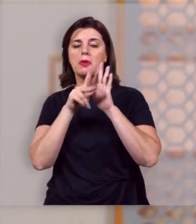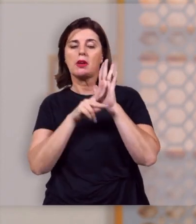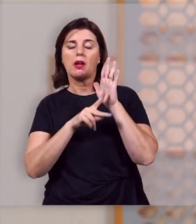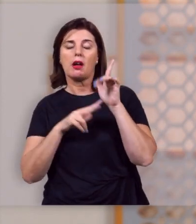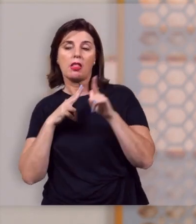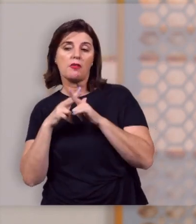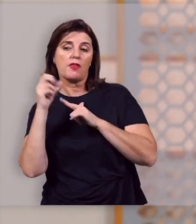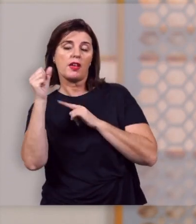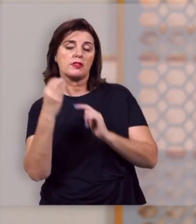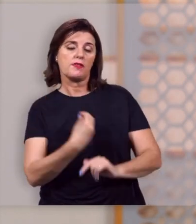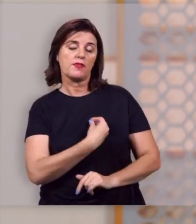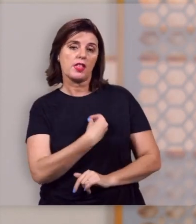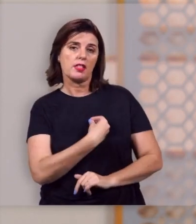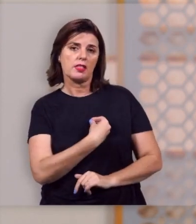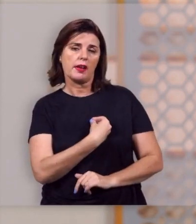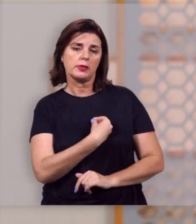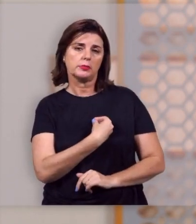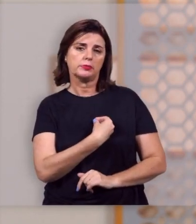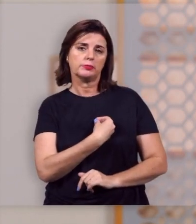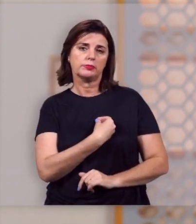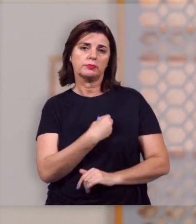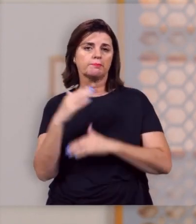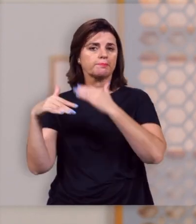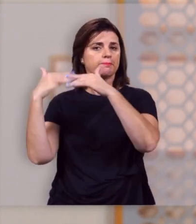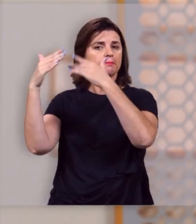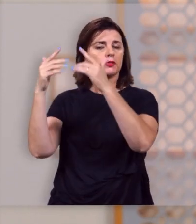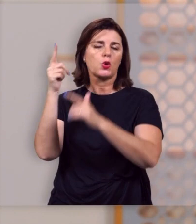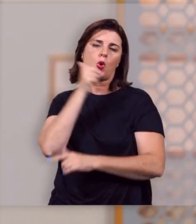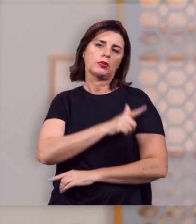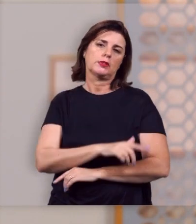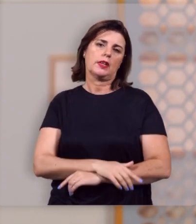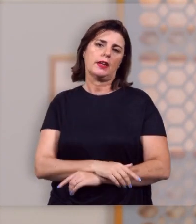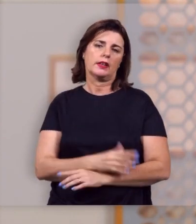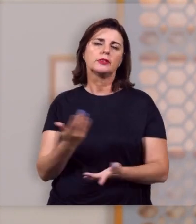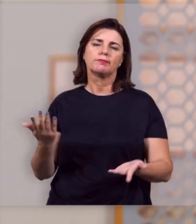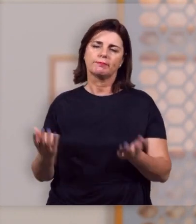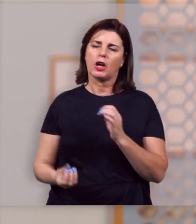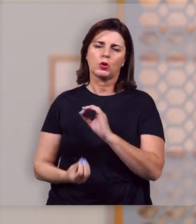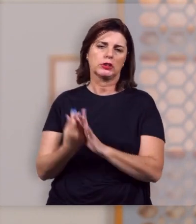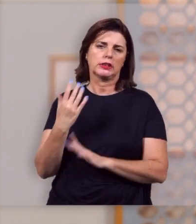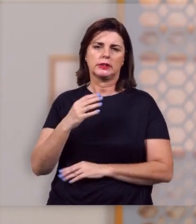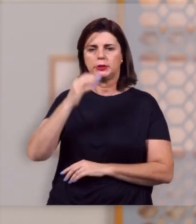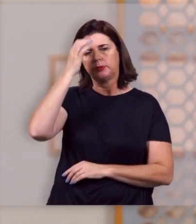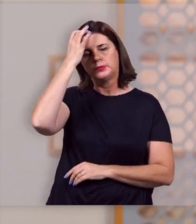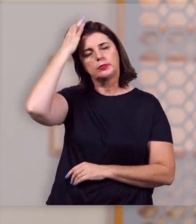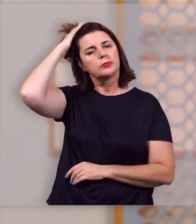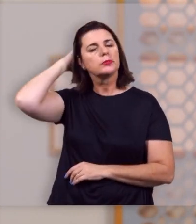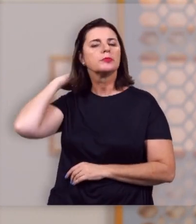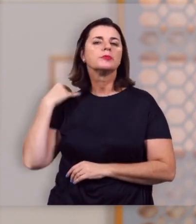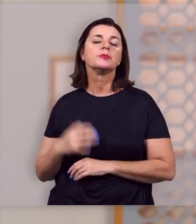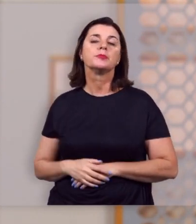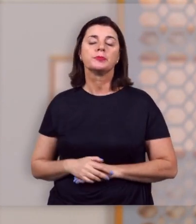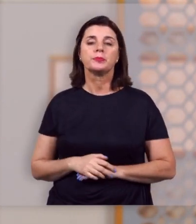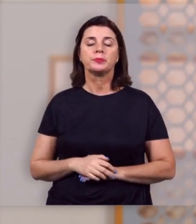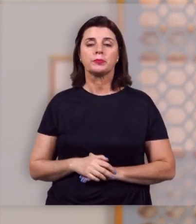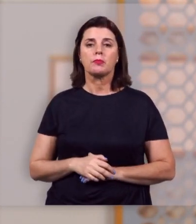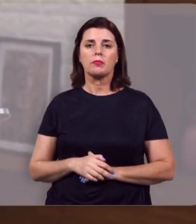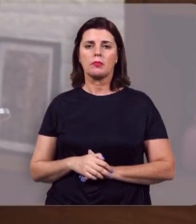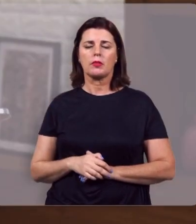ou planejam vencer na vida, vencem na vida. Isso é um fato